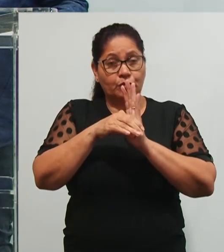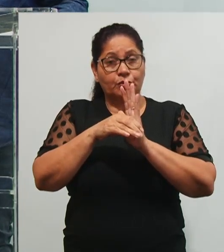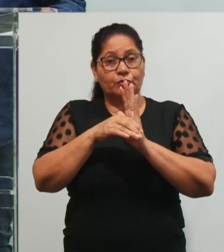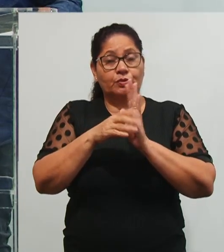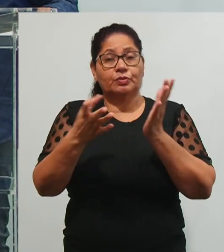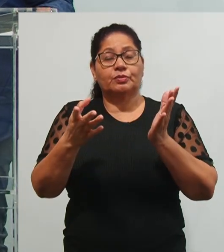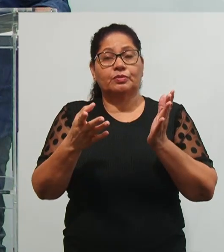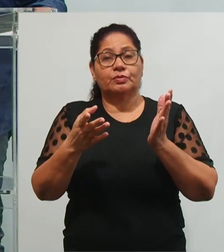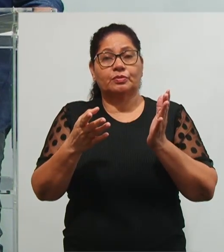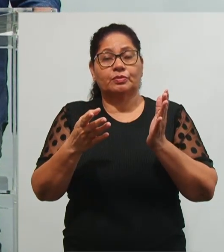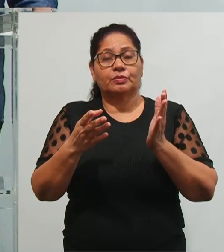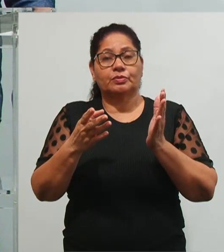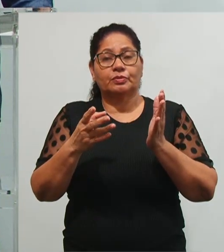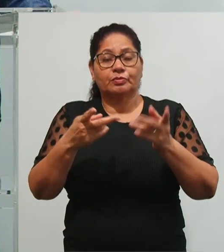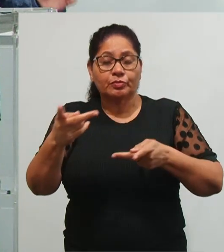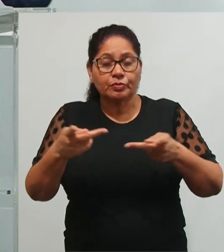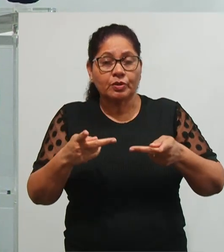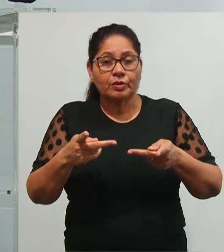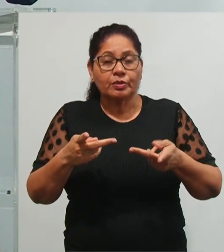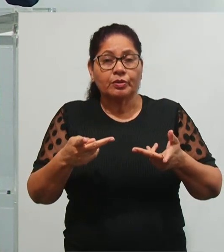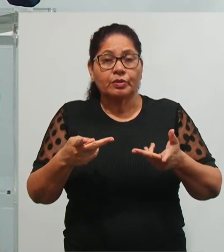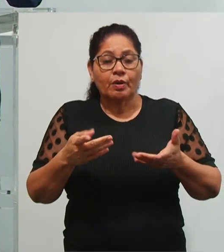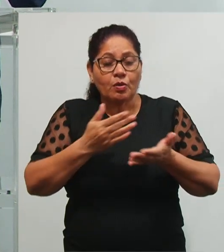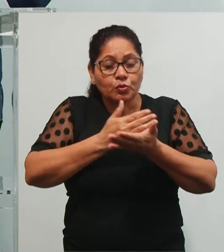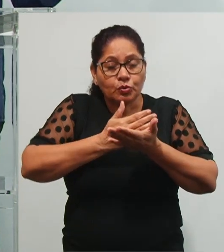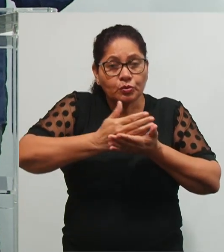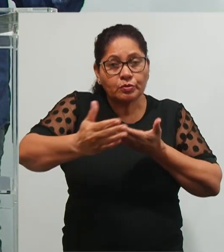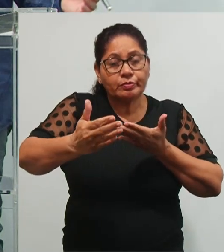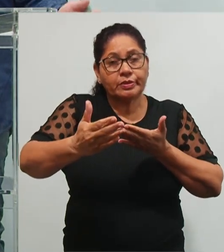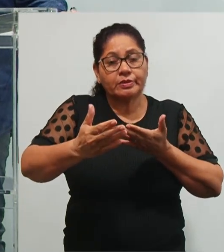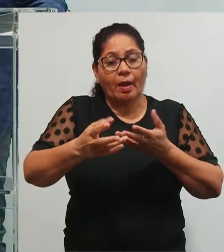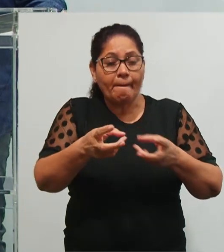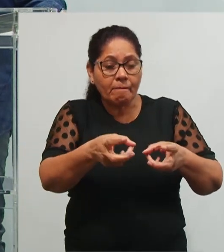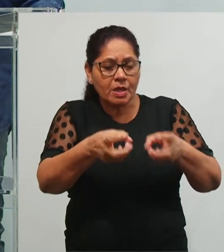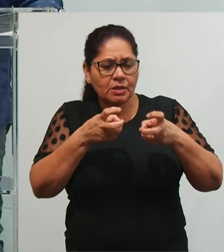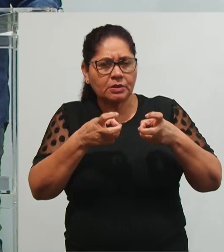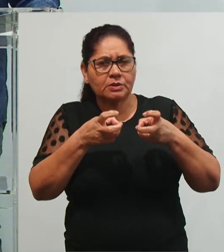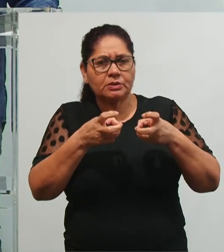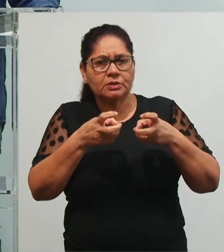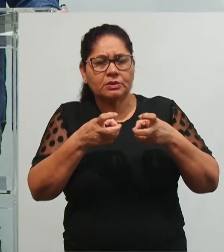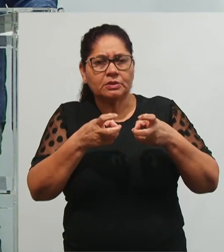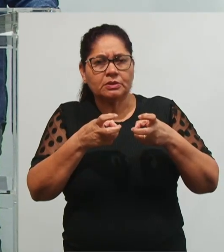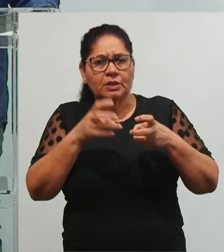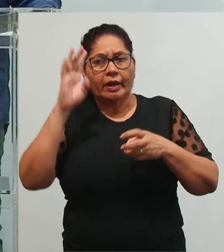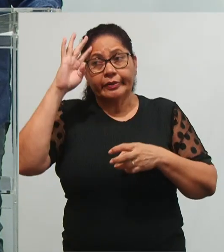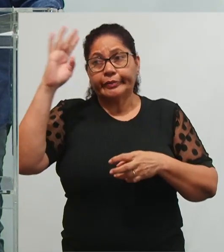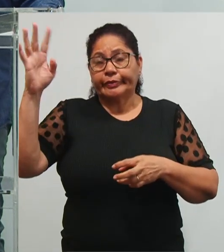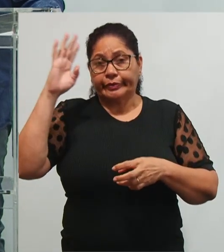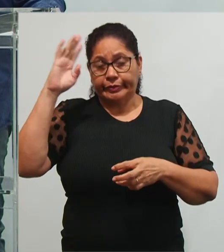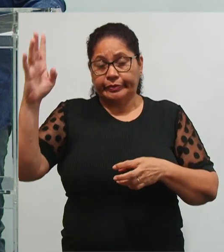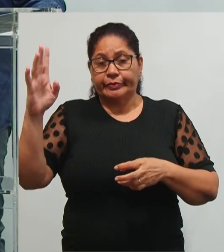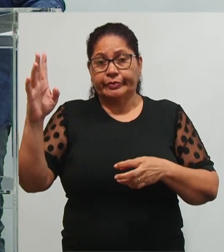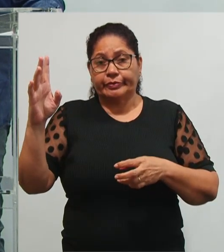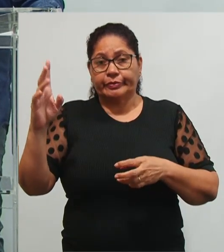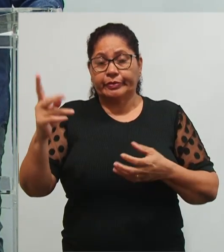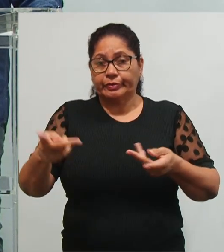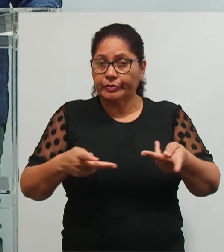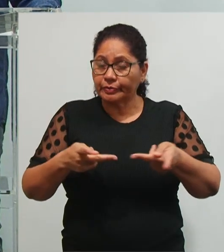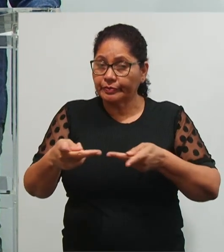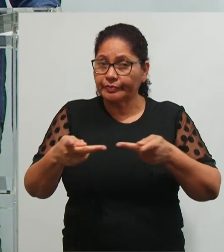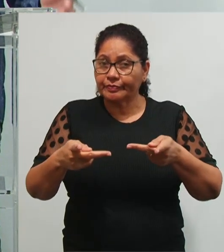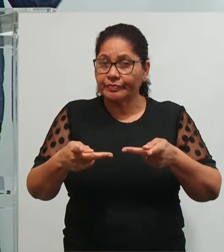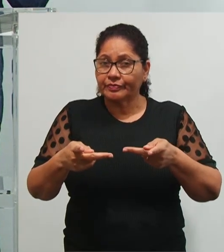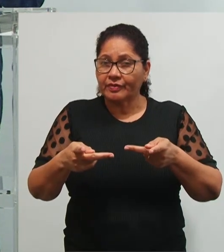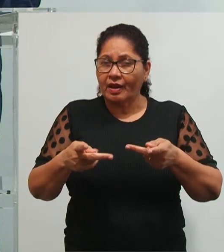gestão de projetos? Porque desde quando começamos a conceber essa teoria de gestão de projetos,